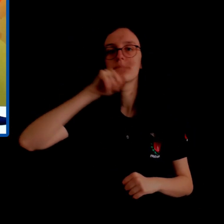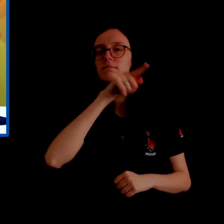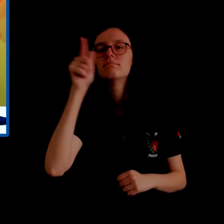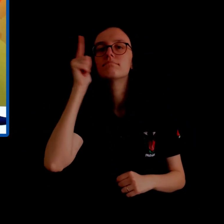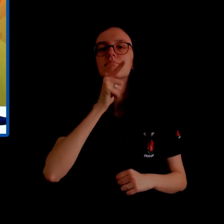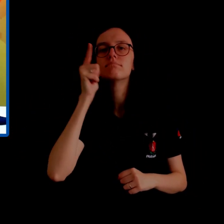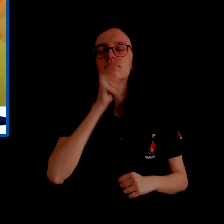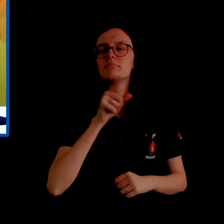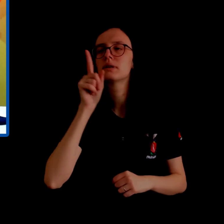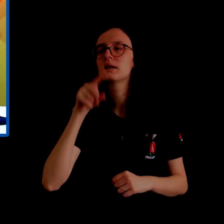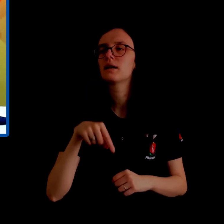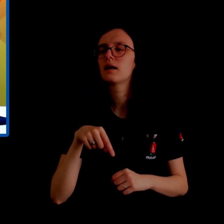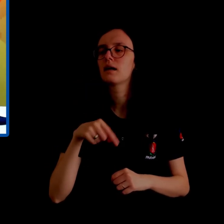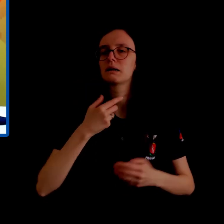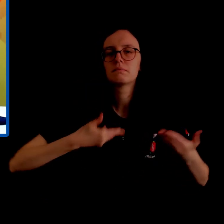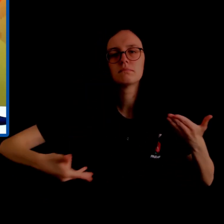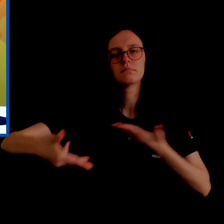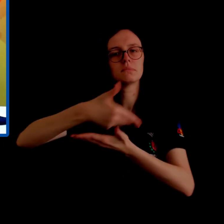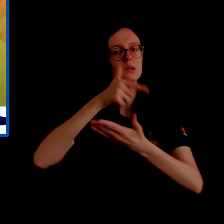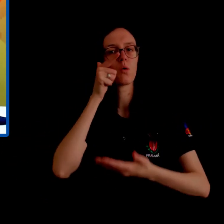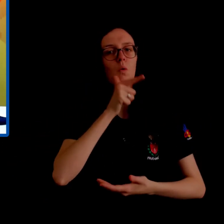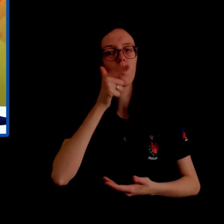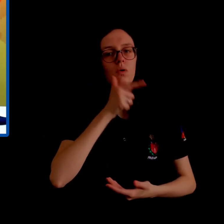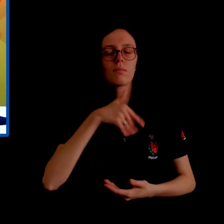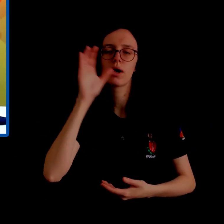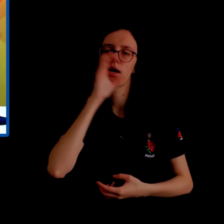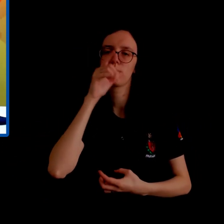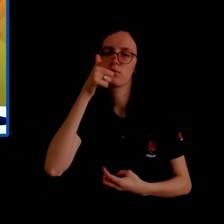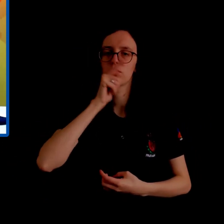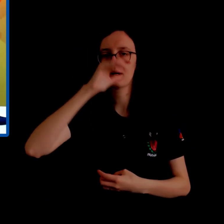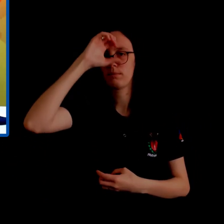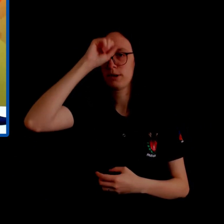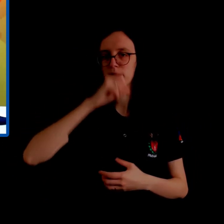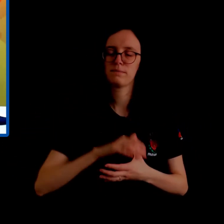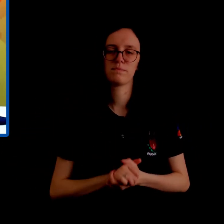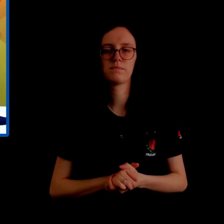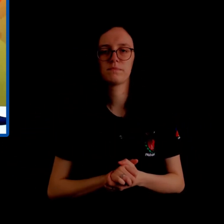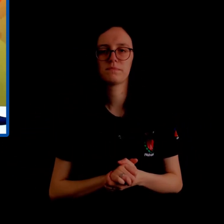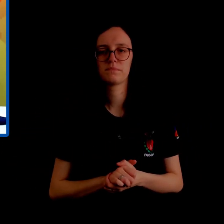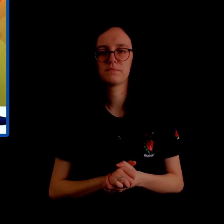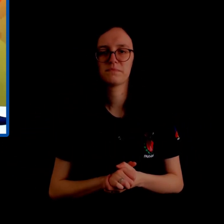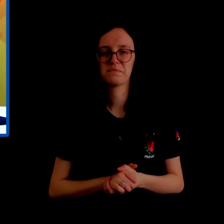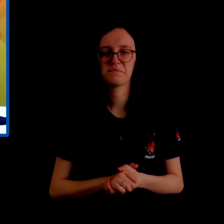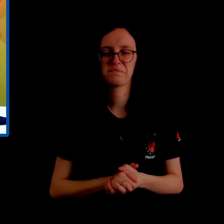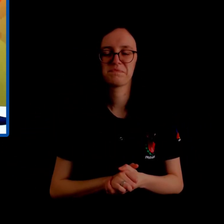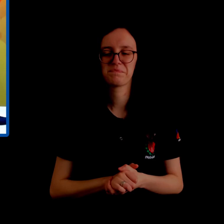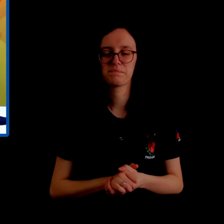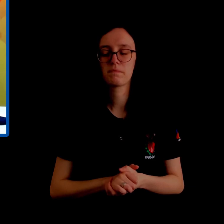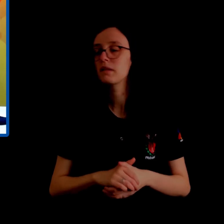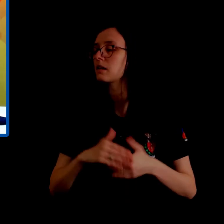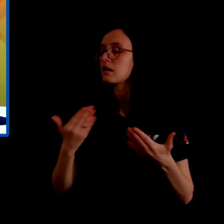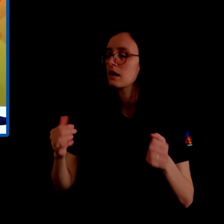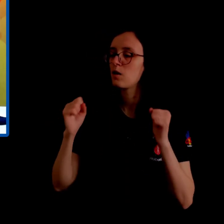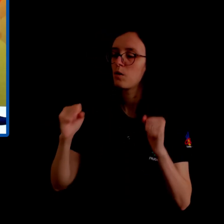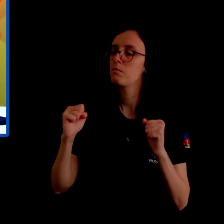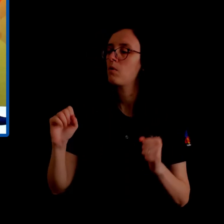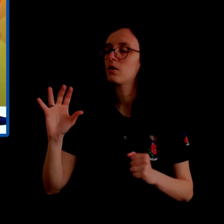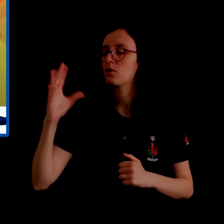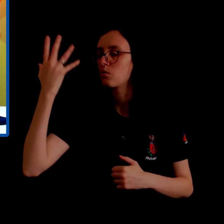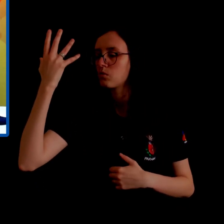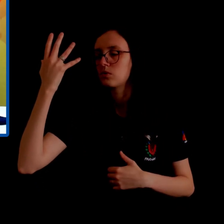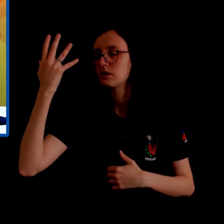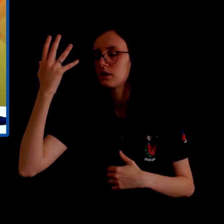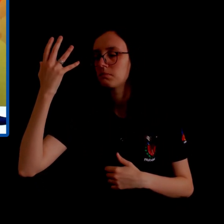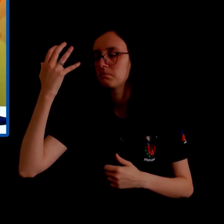conseguir interagir com ela, mais rápido você aprende. Tá? E assim, gente, pode ser, para